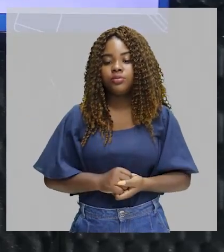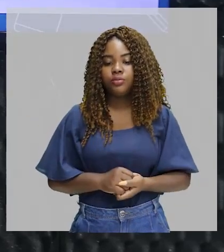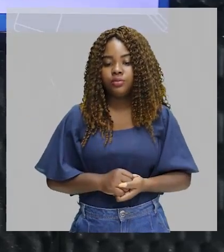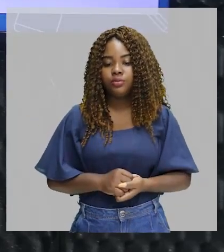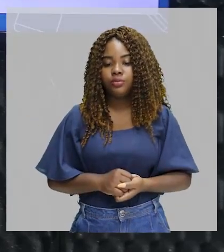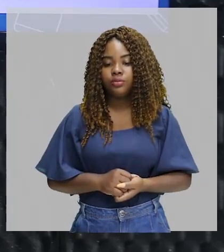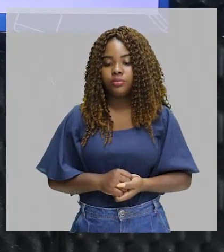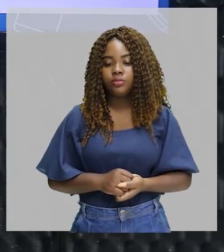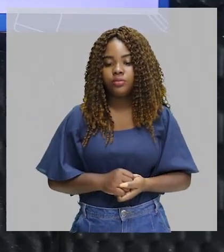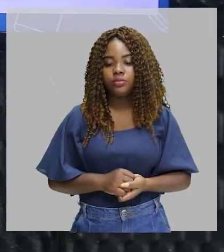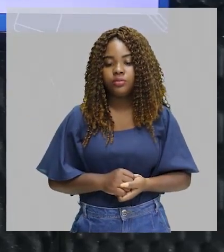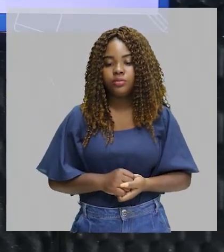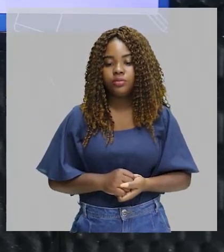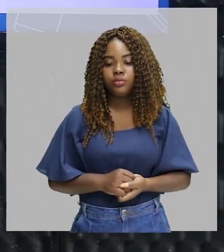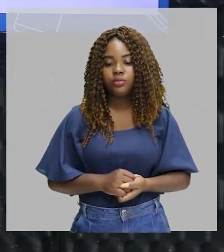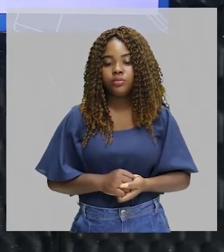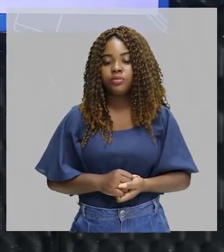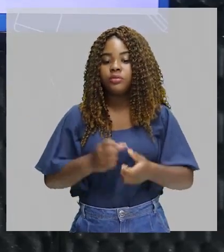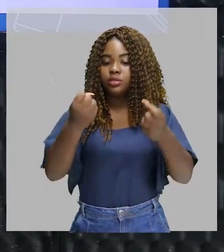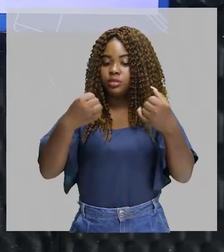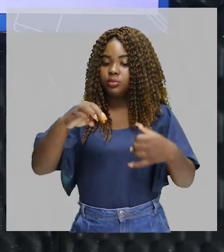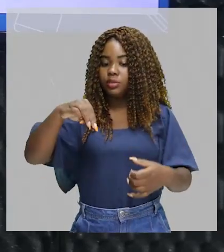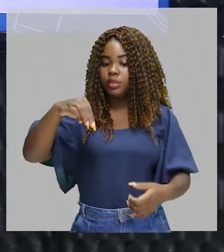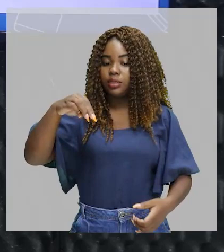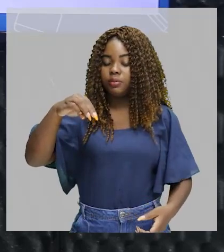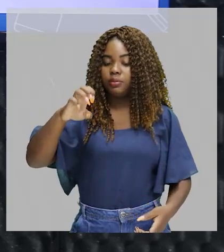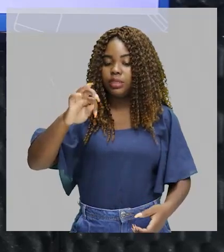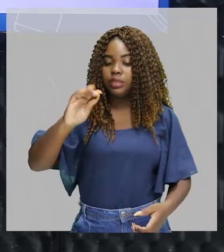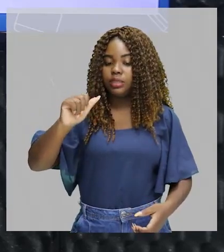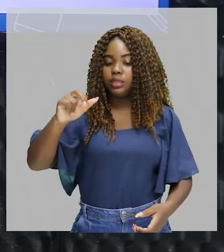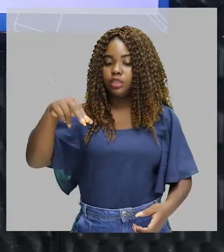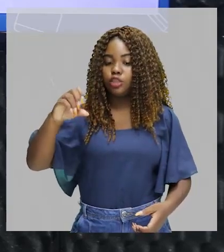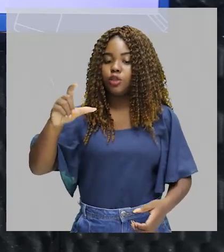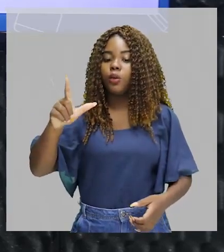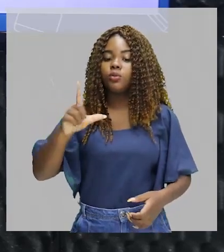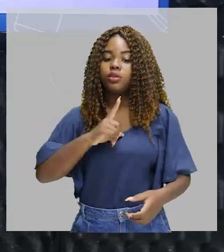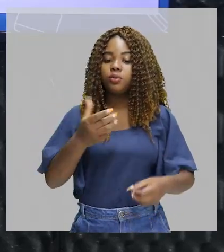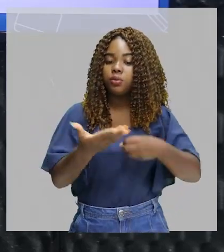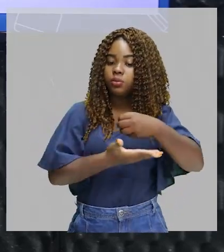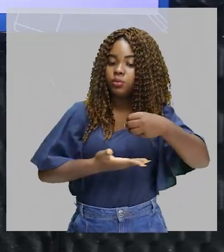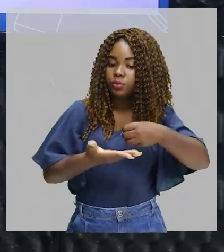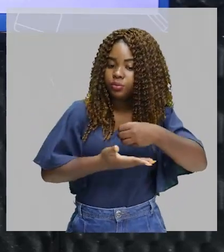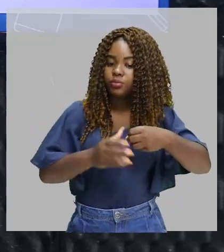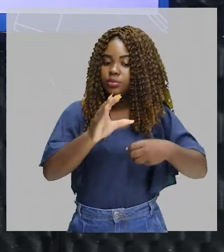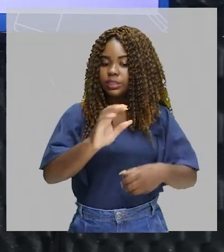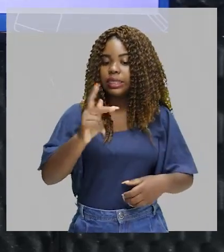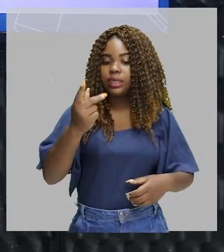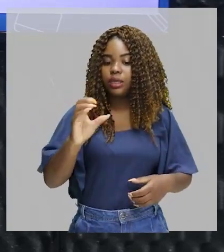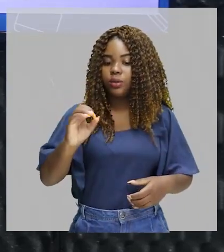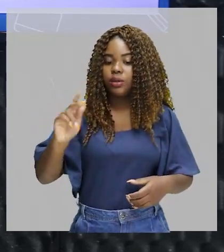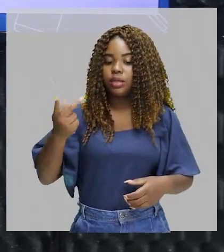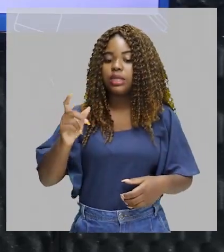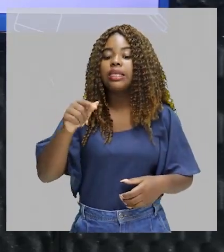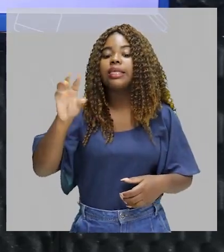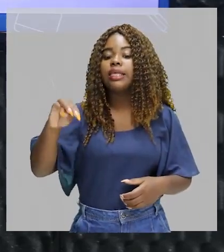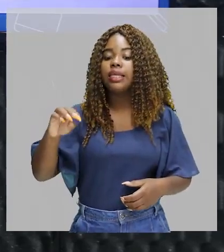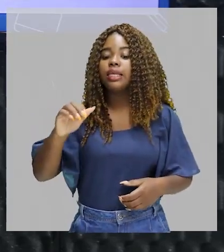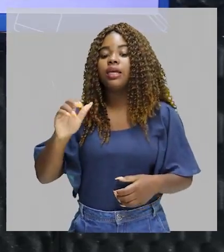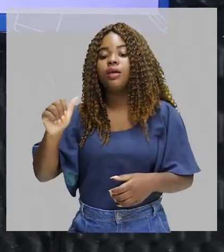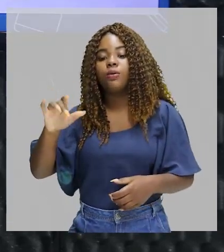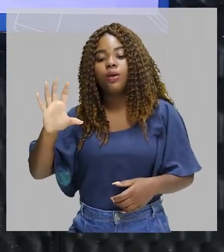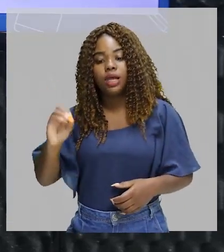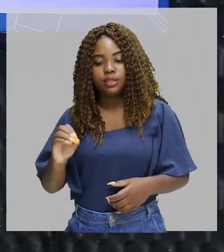o metanol. O metanol, já falamos, funciona como uma base. Quem é o seu ácido conjugado? É aquele